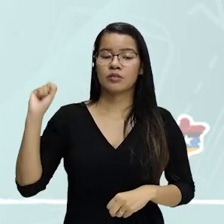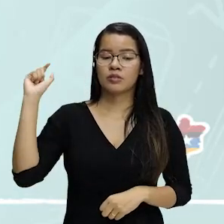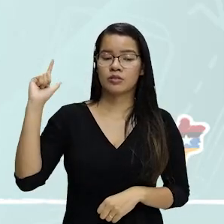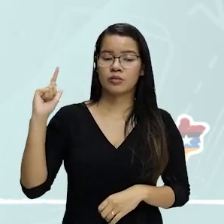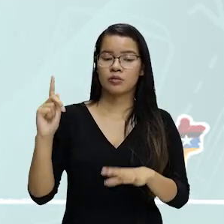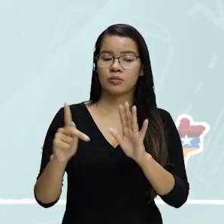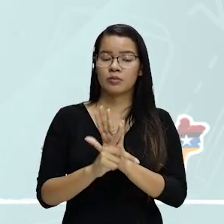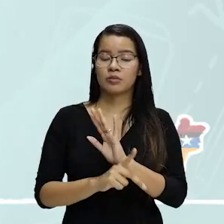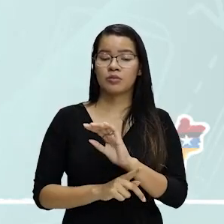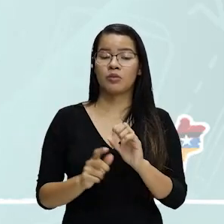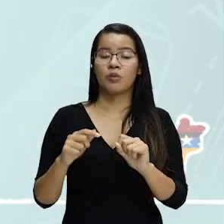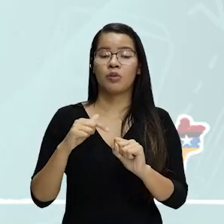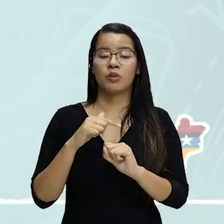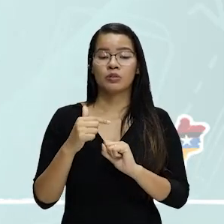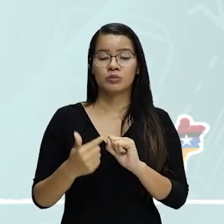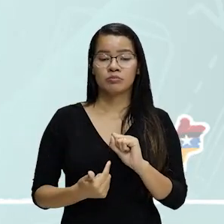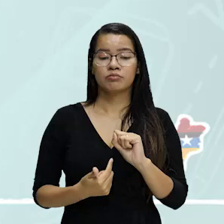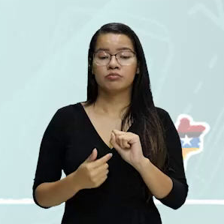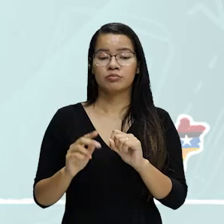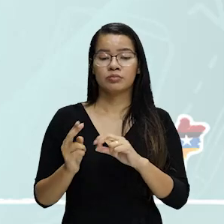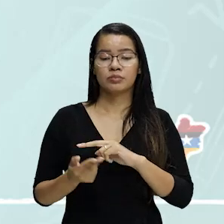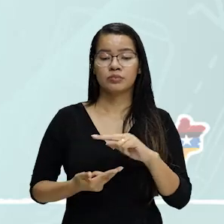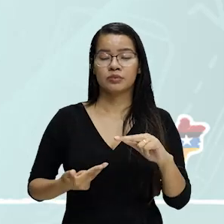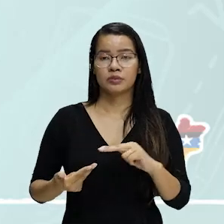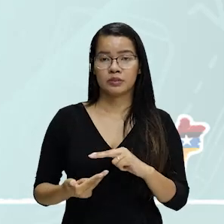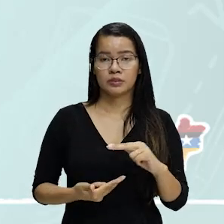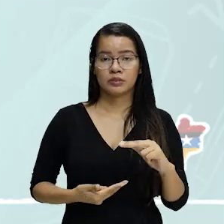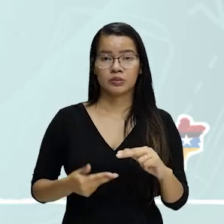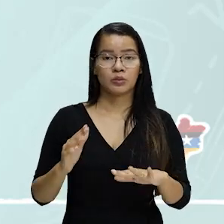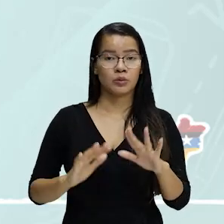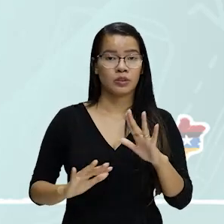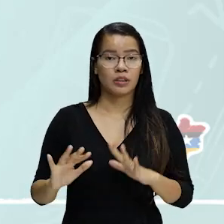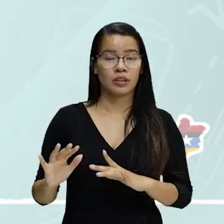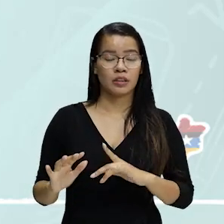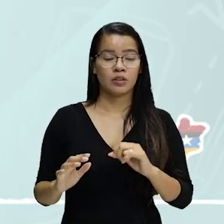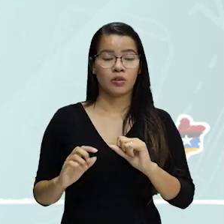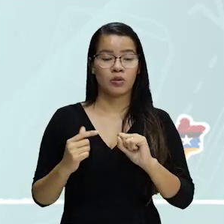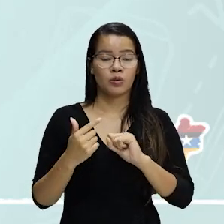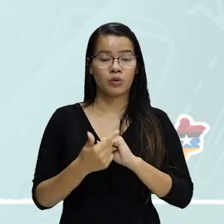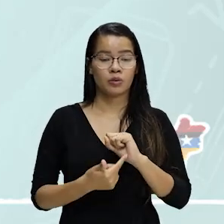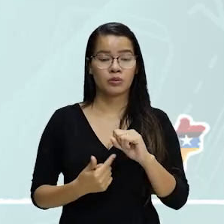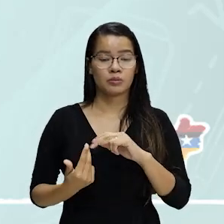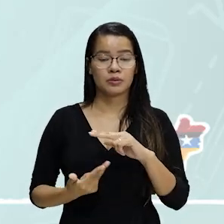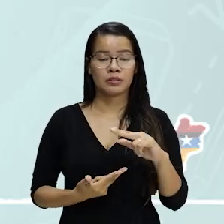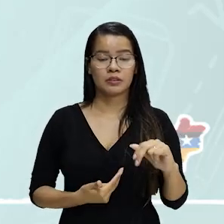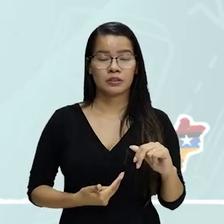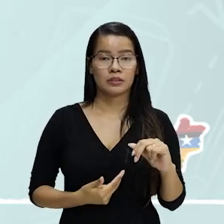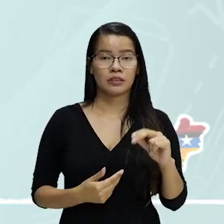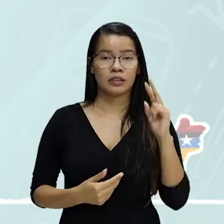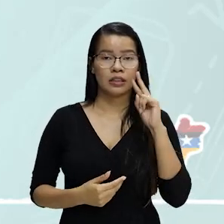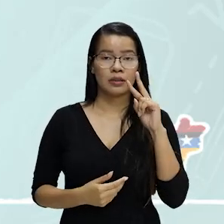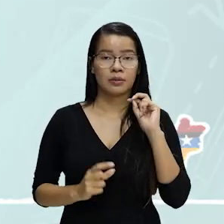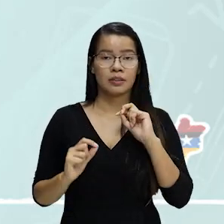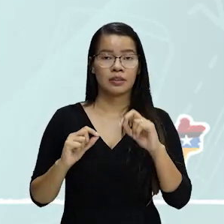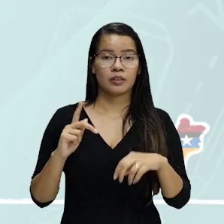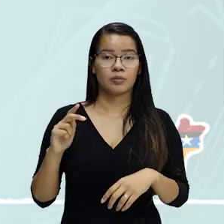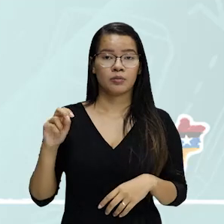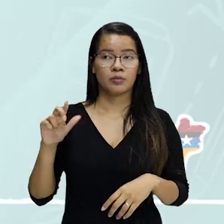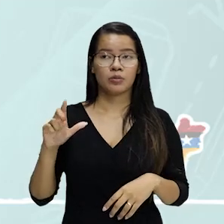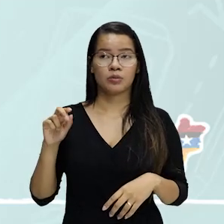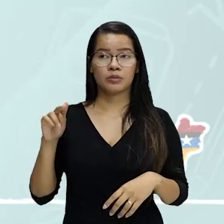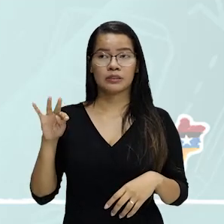sistema solar possui 8 planetas. Cuidado, 8 planetas. certo? Lembra que Plutão